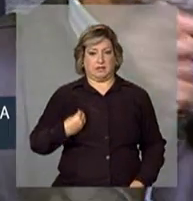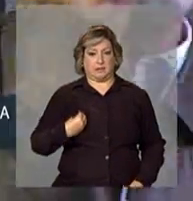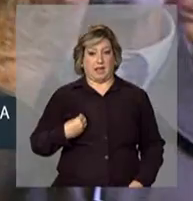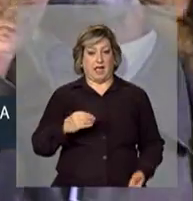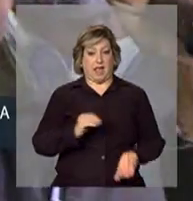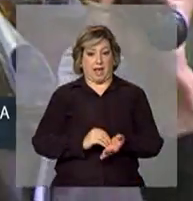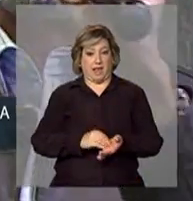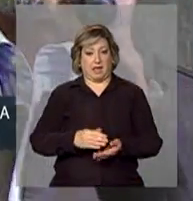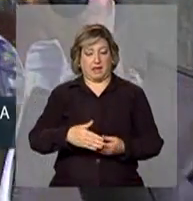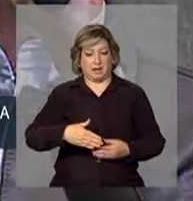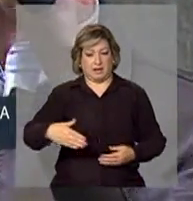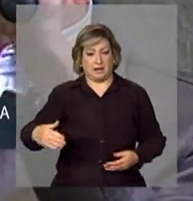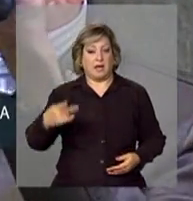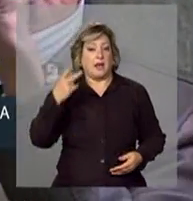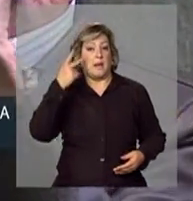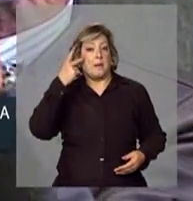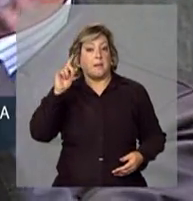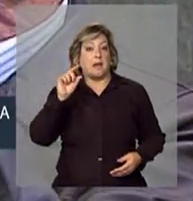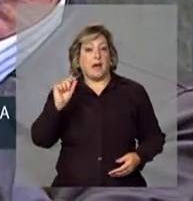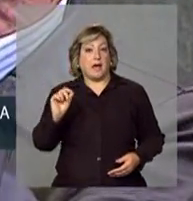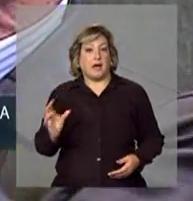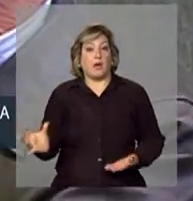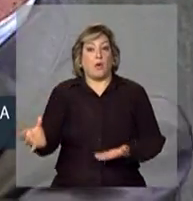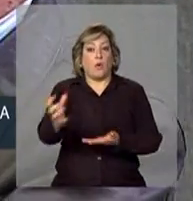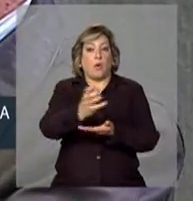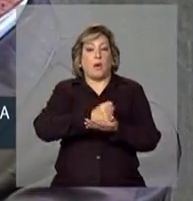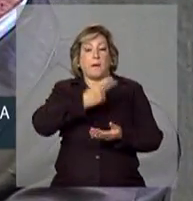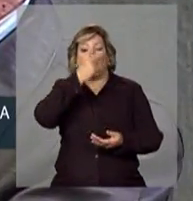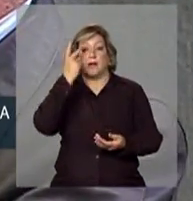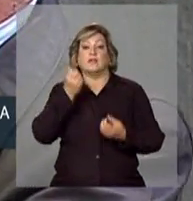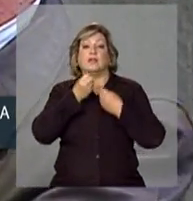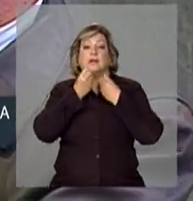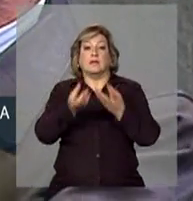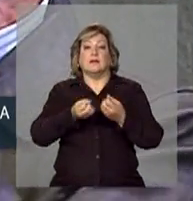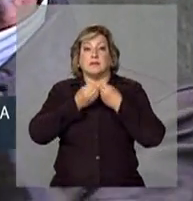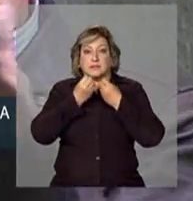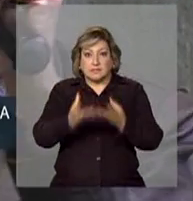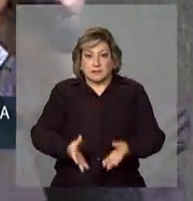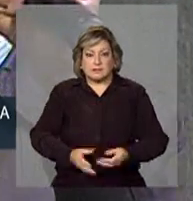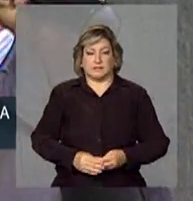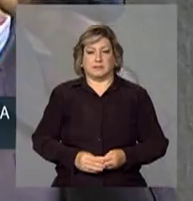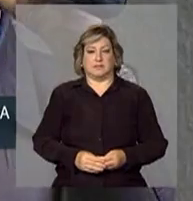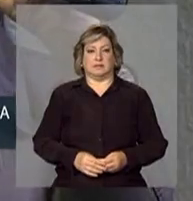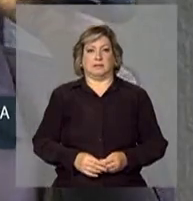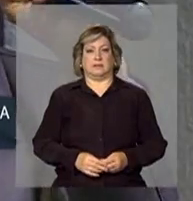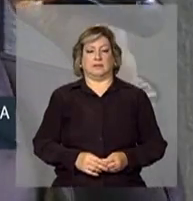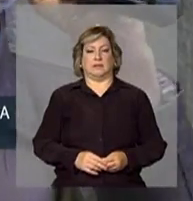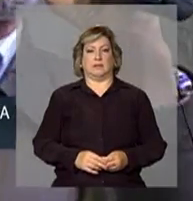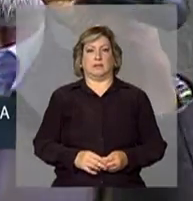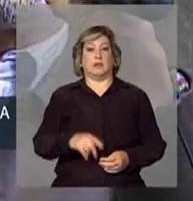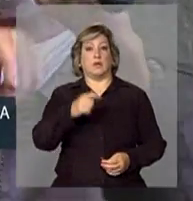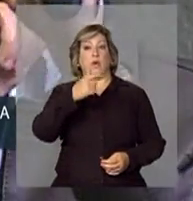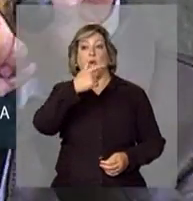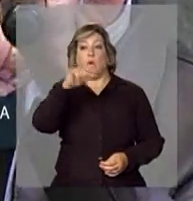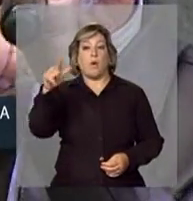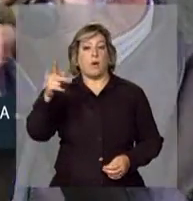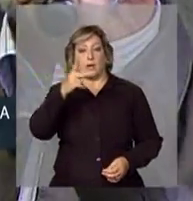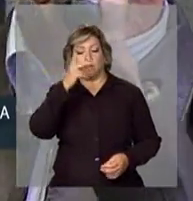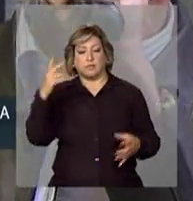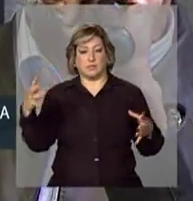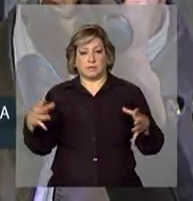ainda para colher depoimentos de outros